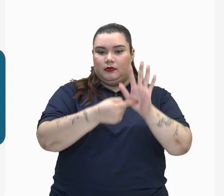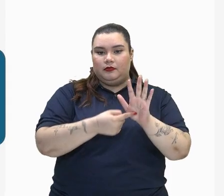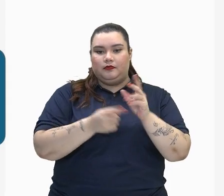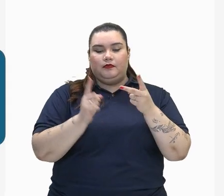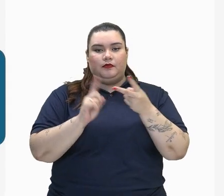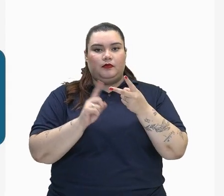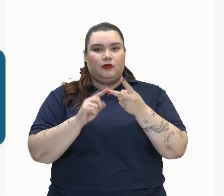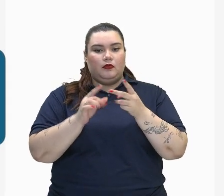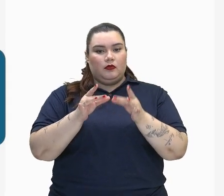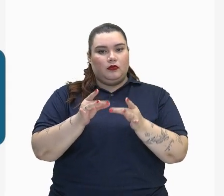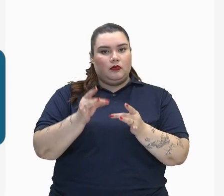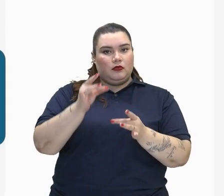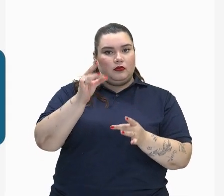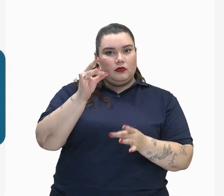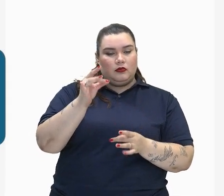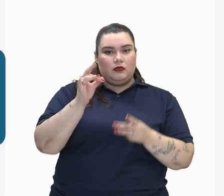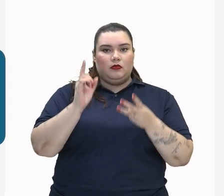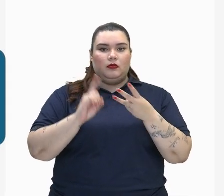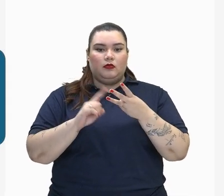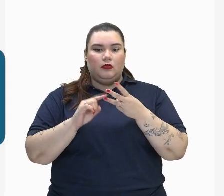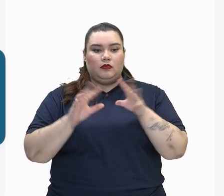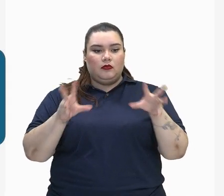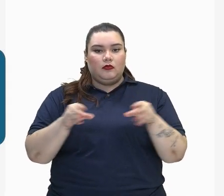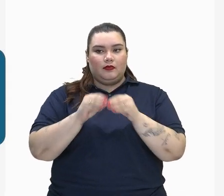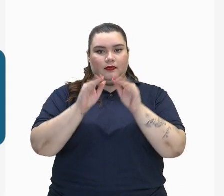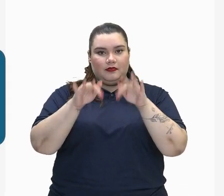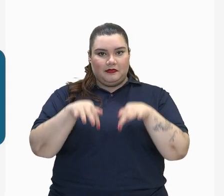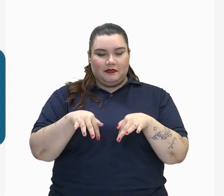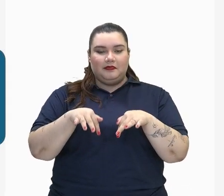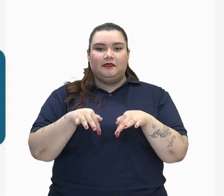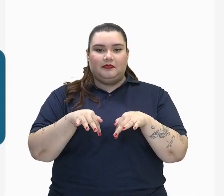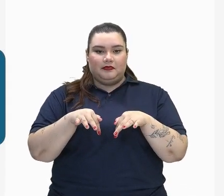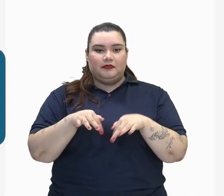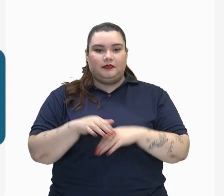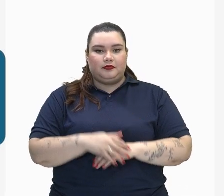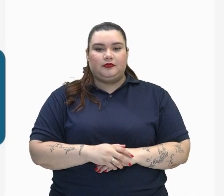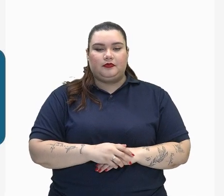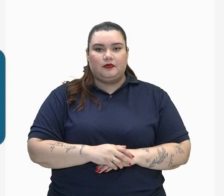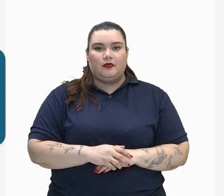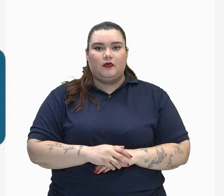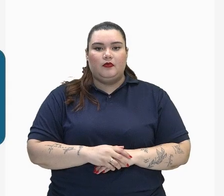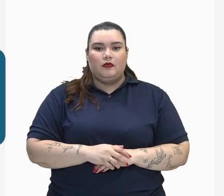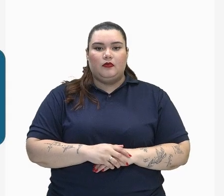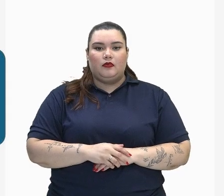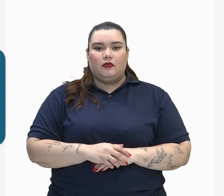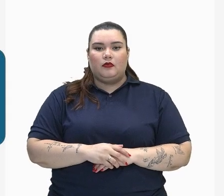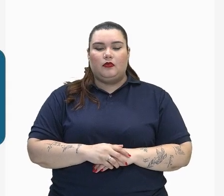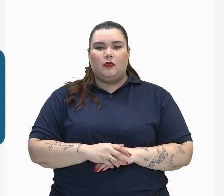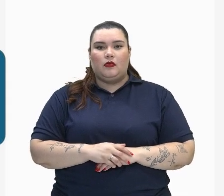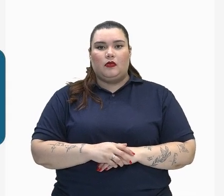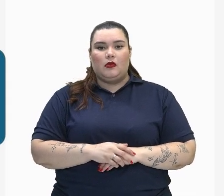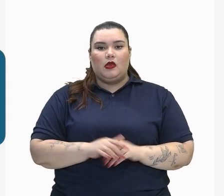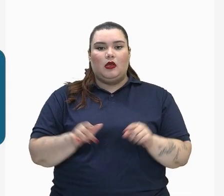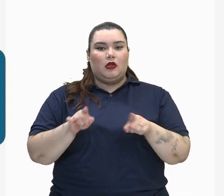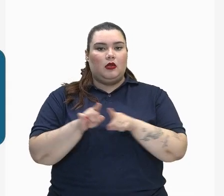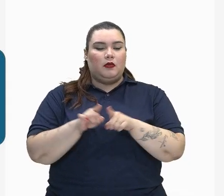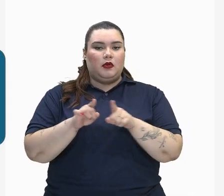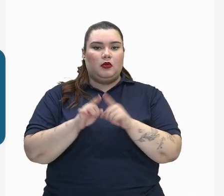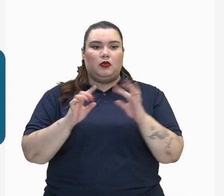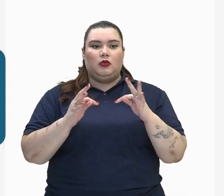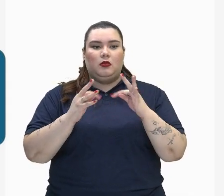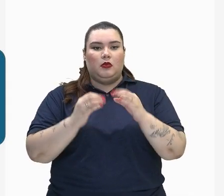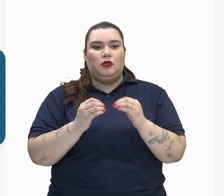o desenvolvimento e a conclusão, assim como todos os